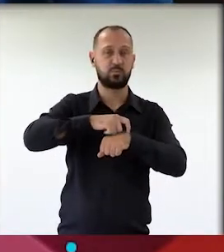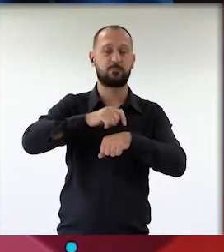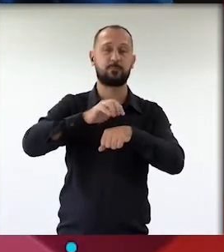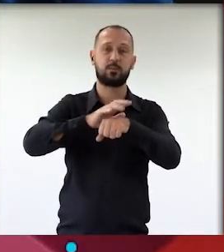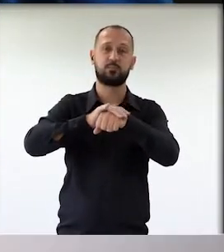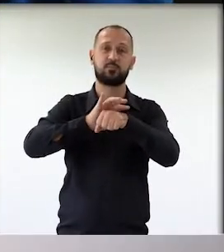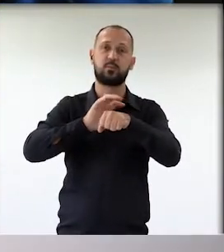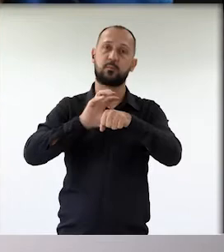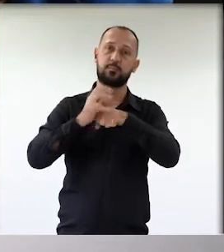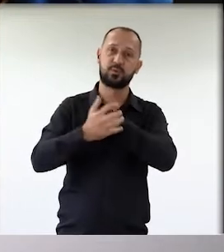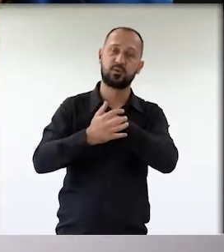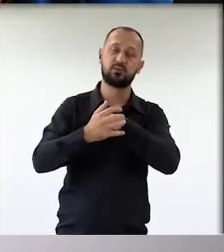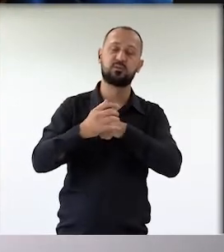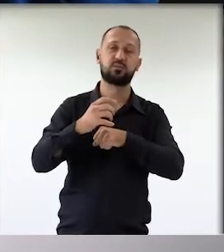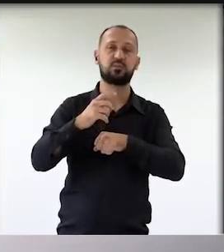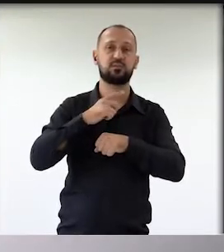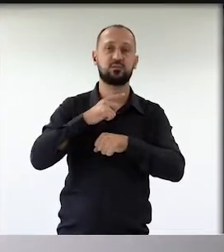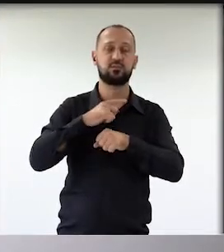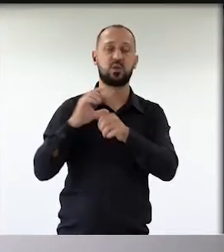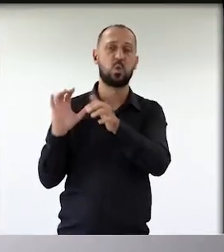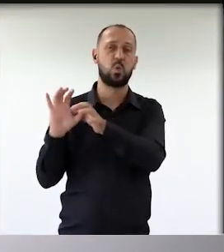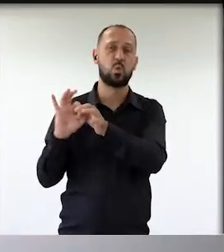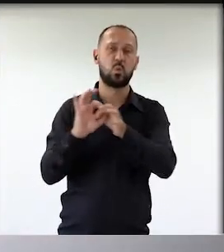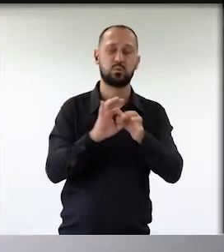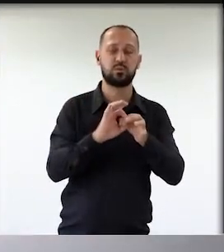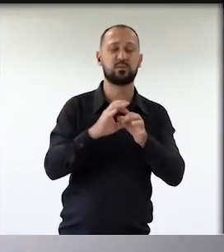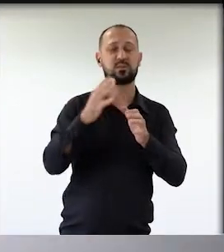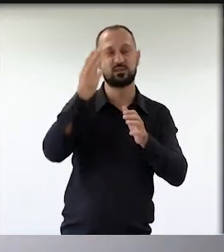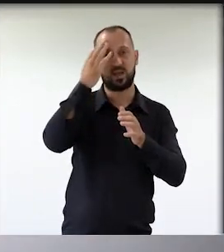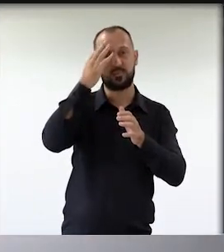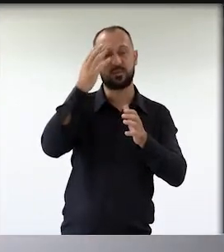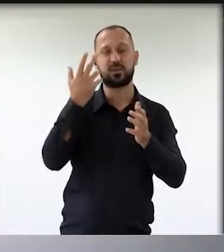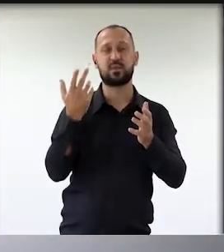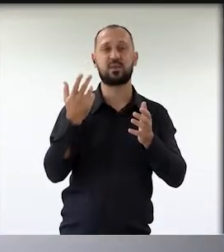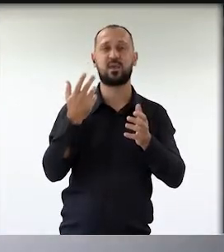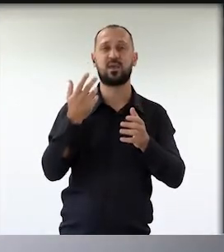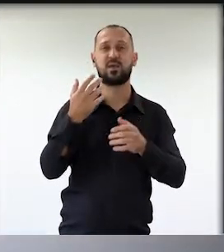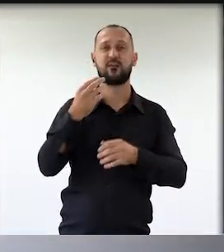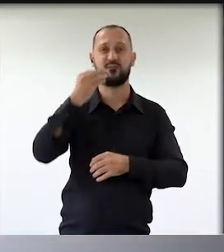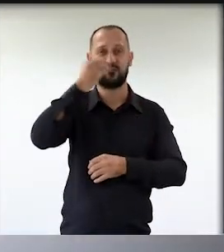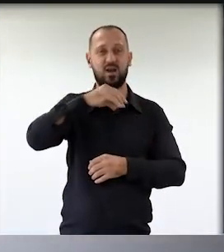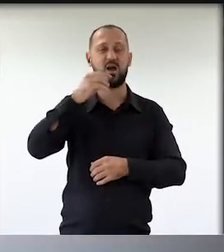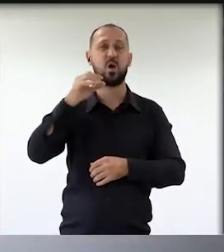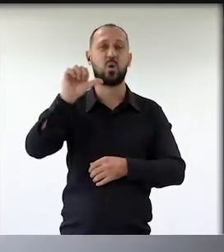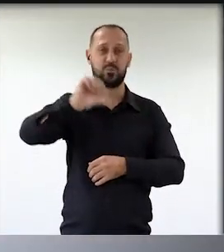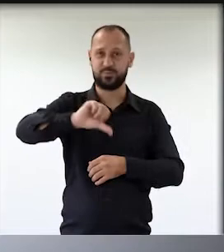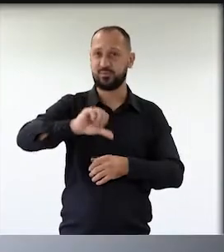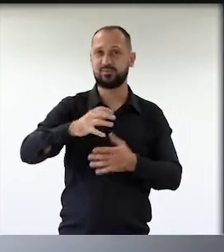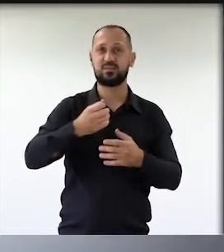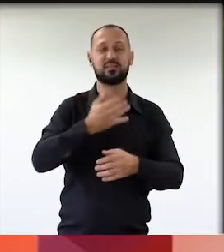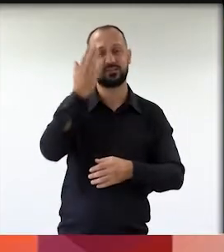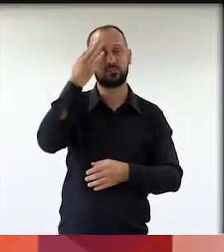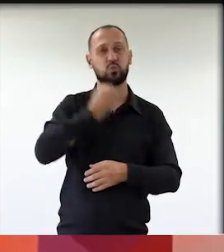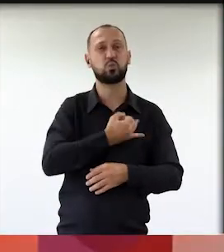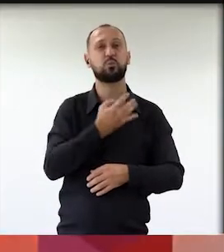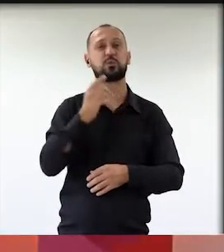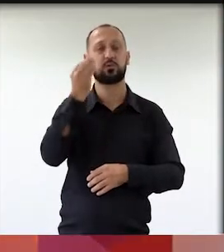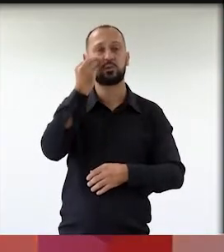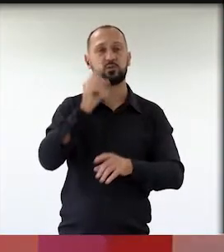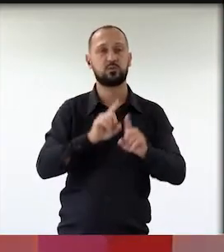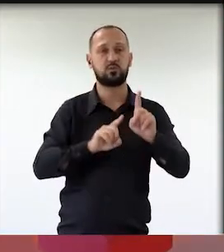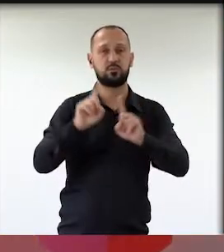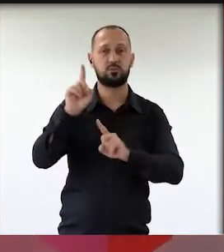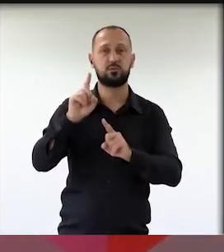Infelizmente, com essa situação da pandemia, nós, né, temos aí um panorama bem negativo nesse sentido, né, nós imaginamos que os números